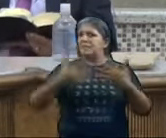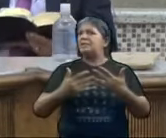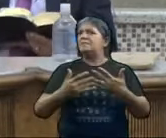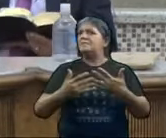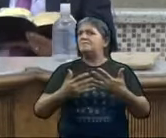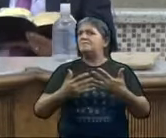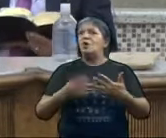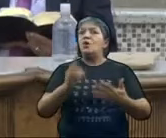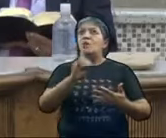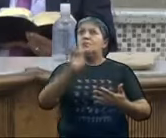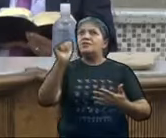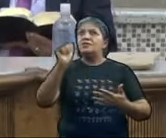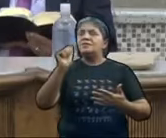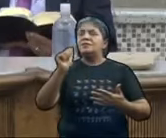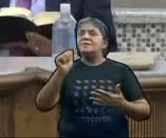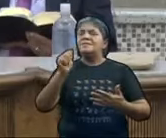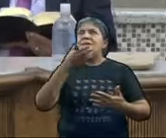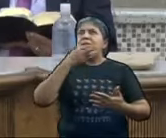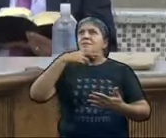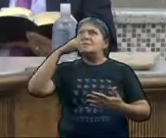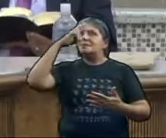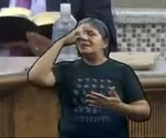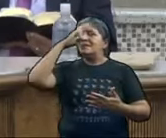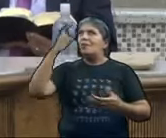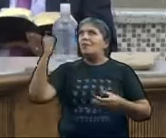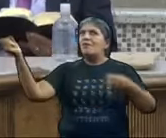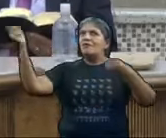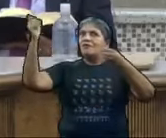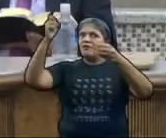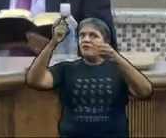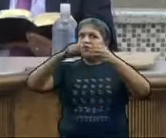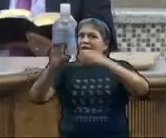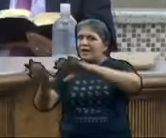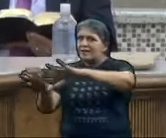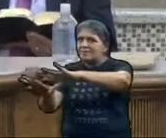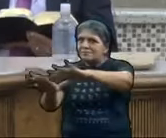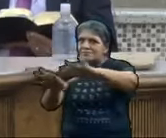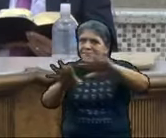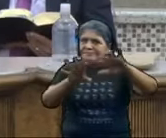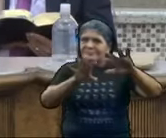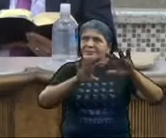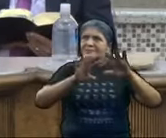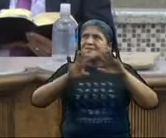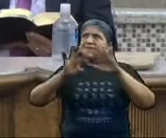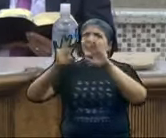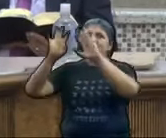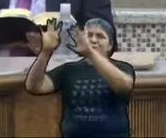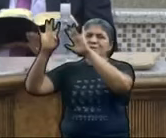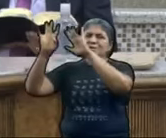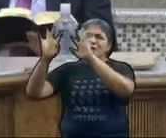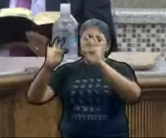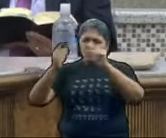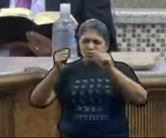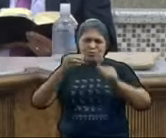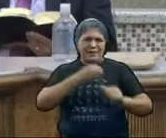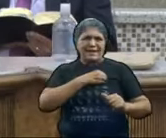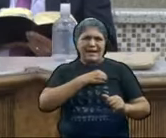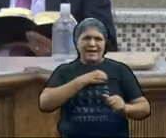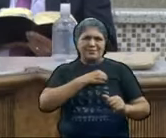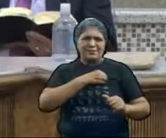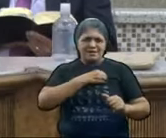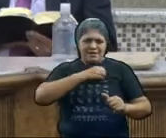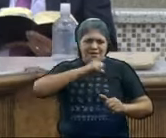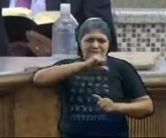Senhor arrebatar a sua igreja, o texto, eu gosto disso aqui, tudo aquilo que é corruptível